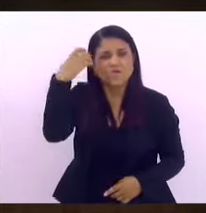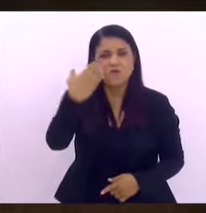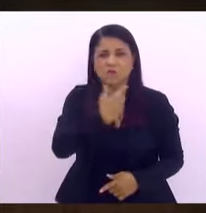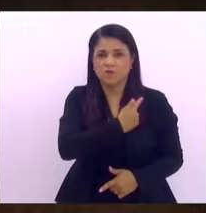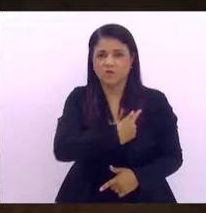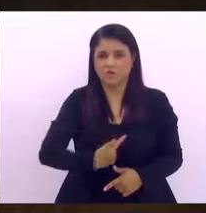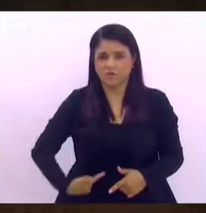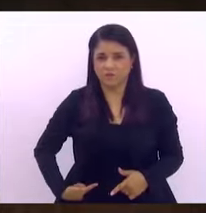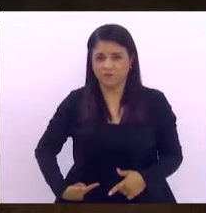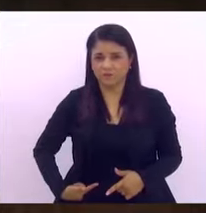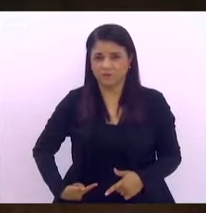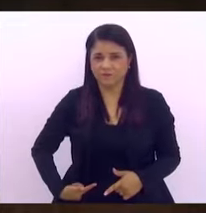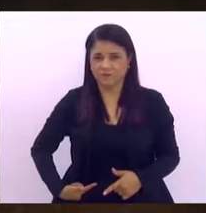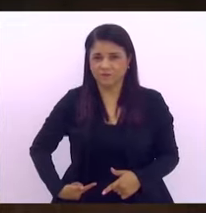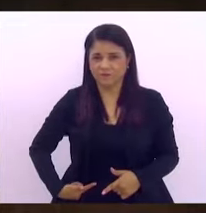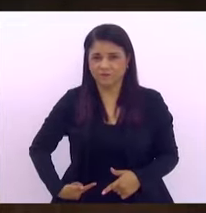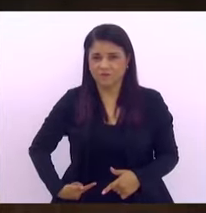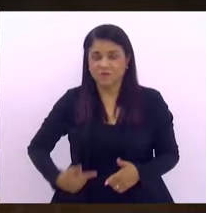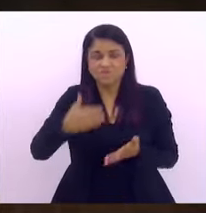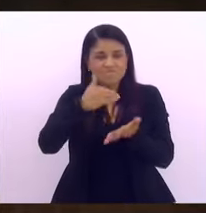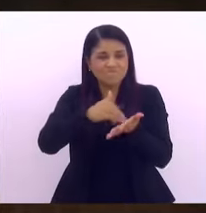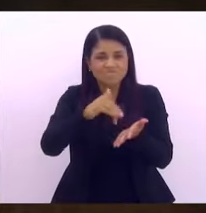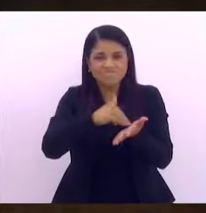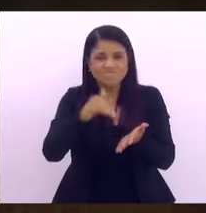Janeiro manter uma secretária